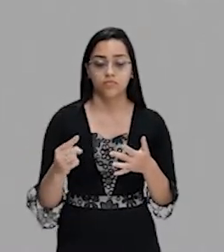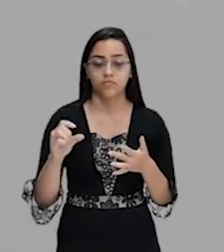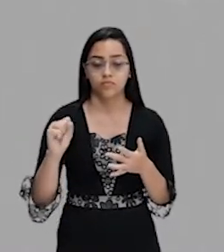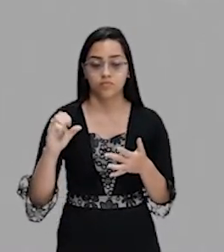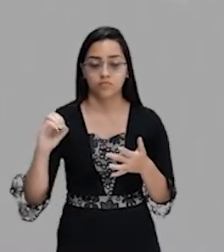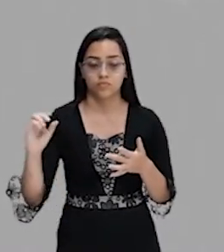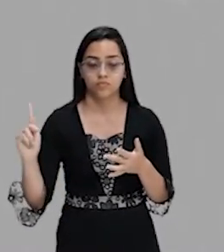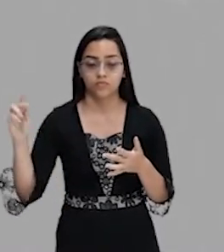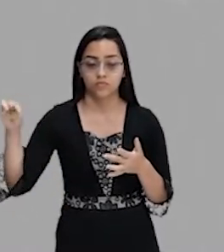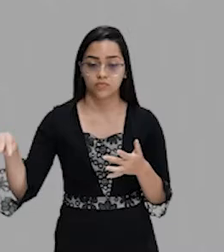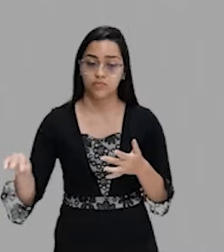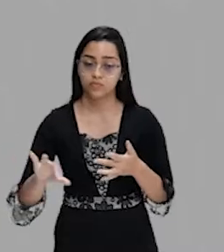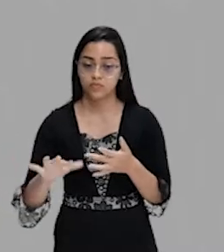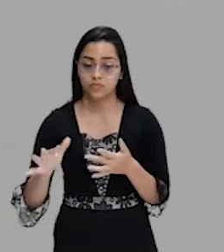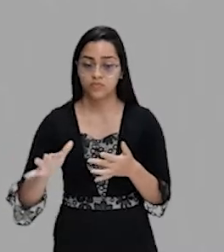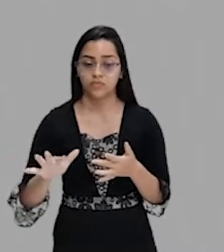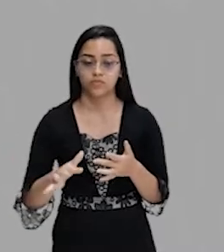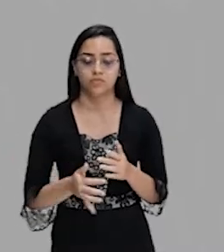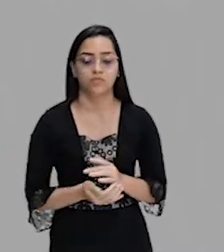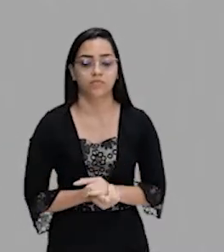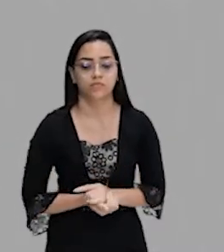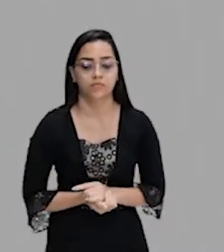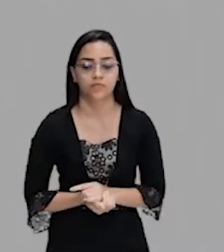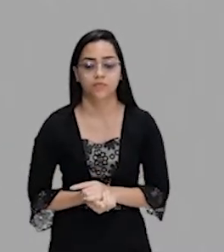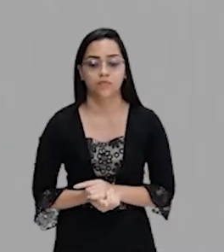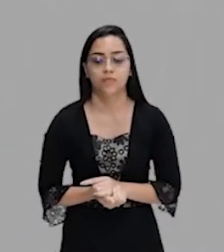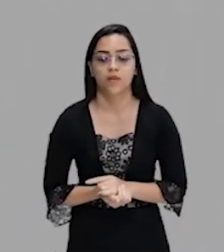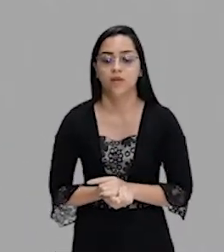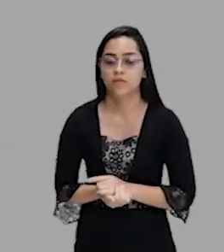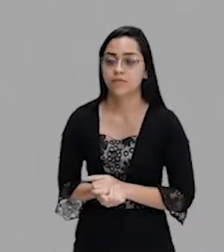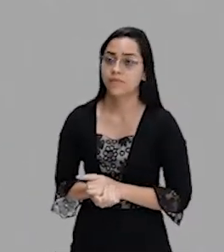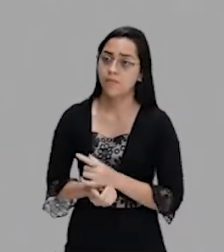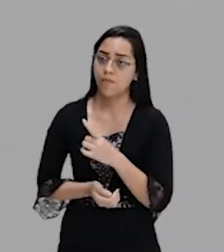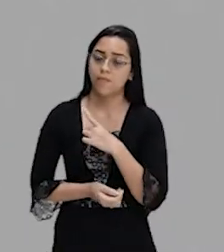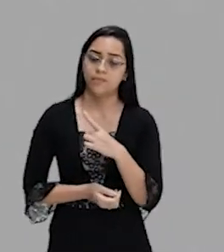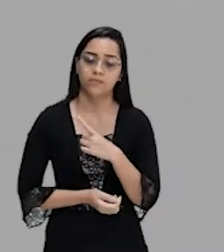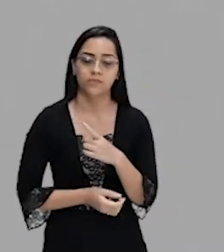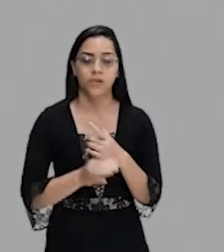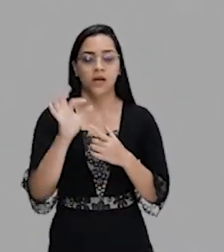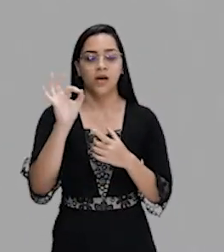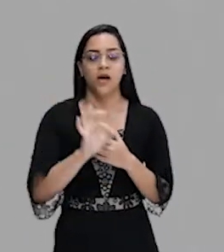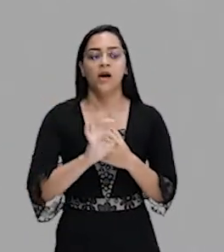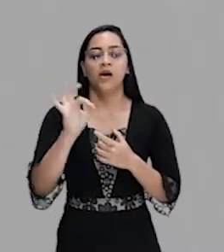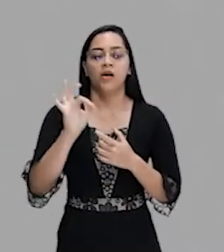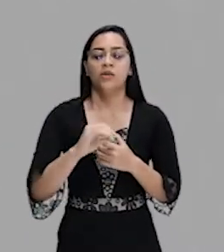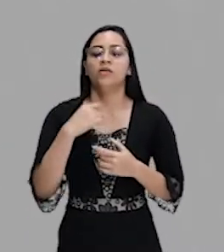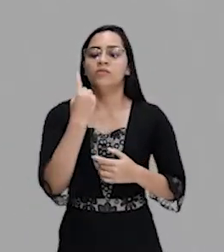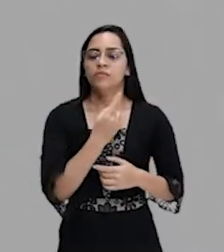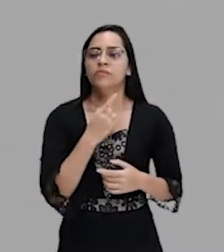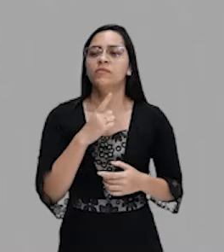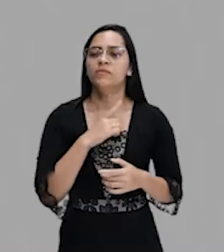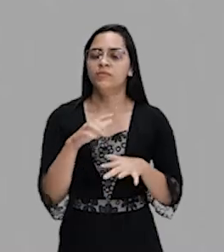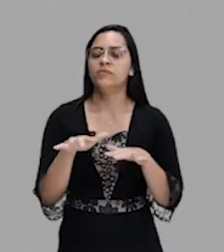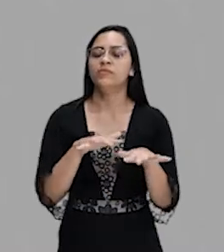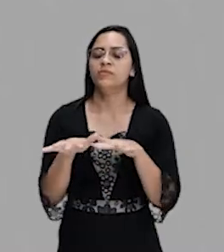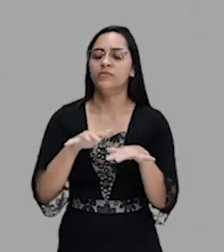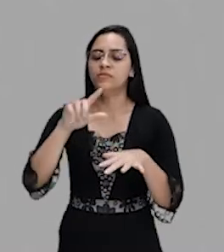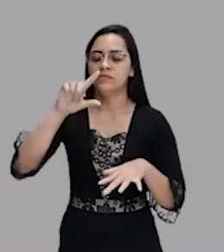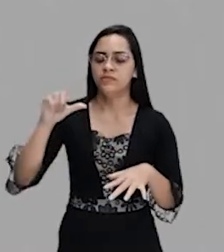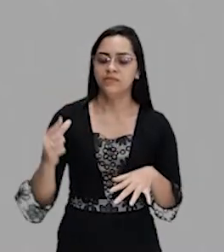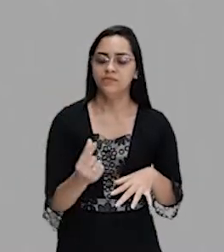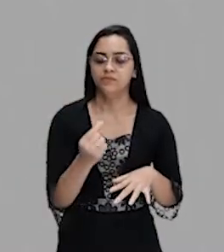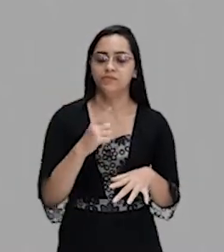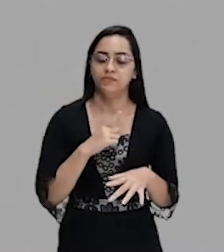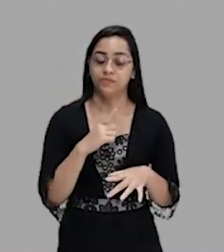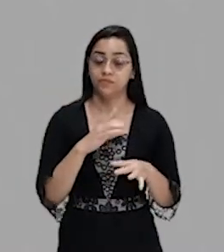356.800 quilômetros aproximadamente, tá ok? Bom, então esses são os dados aí que nós temos aí do movimento da Lua e